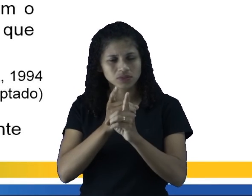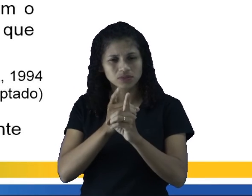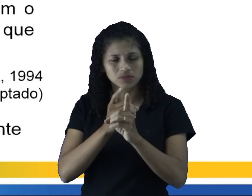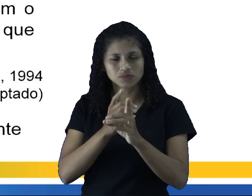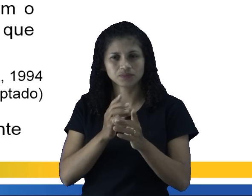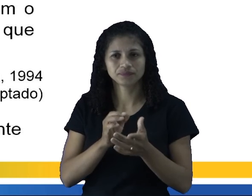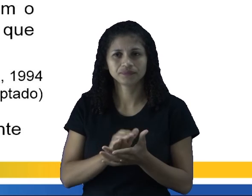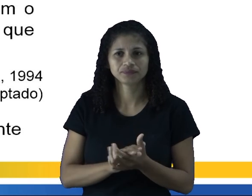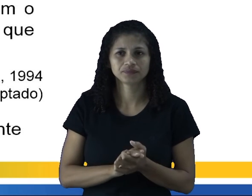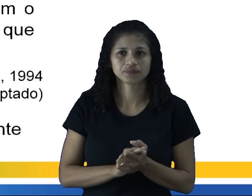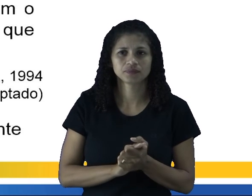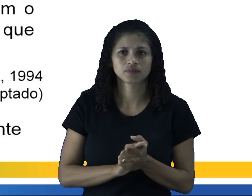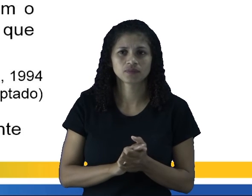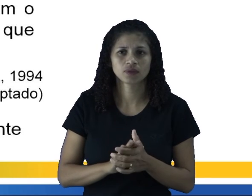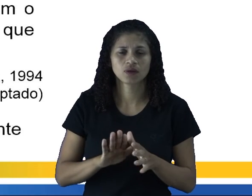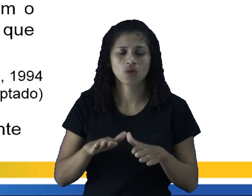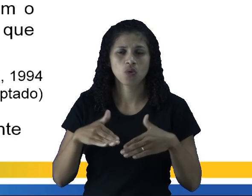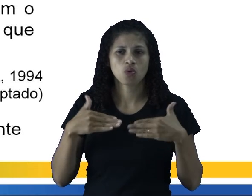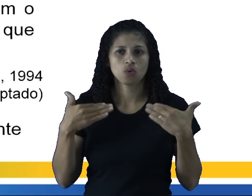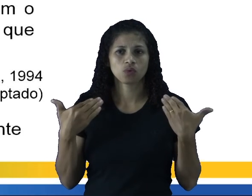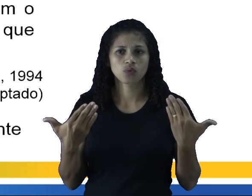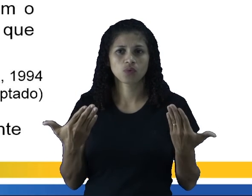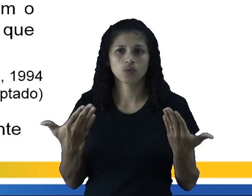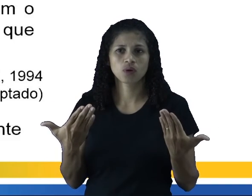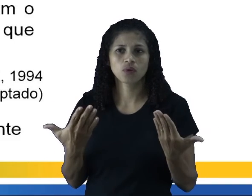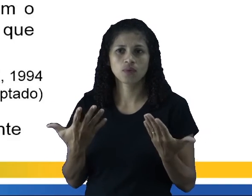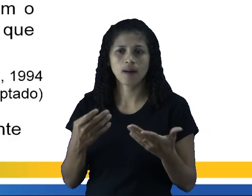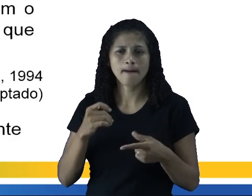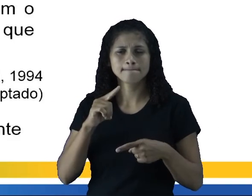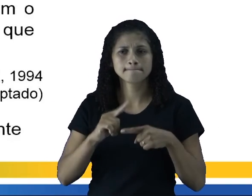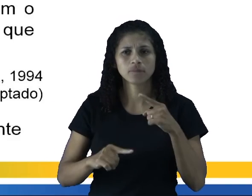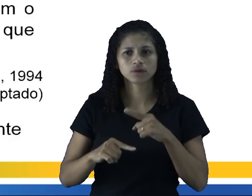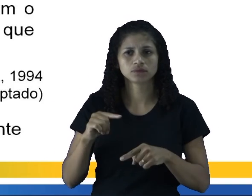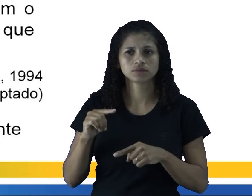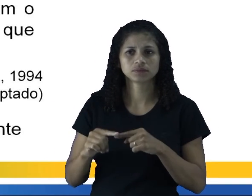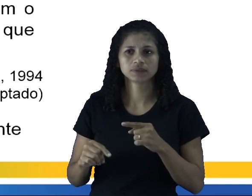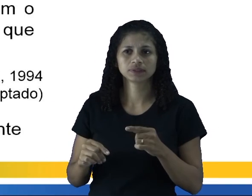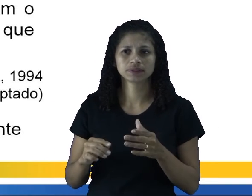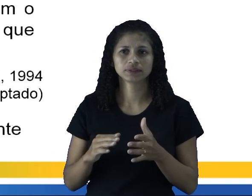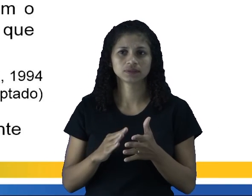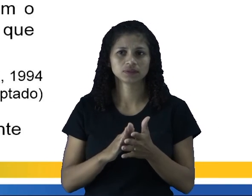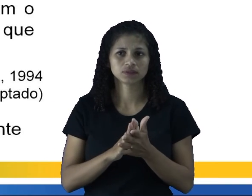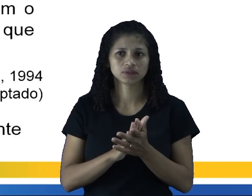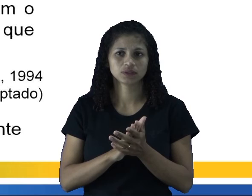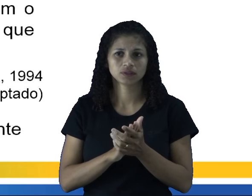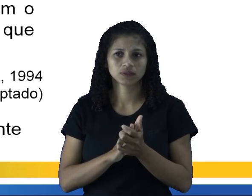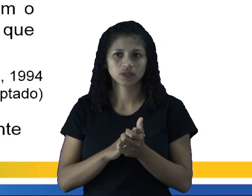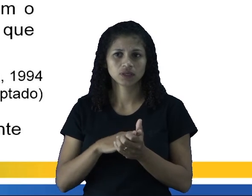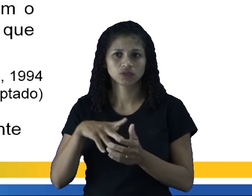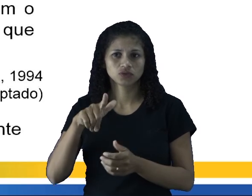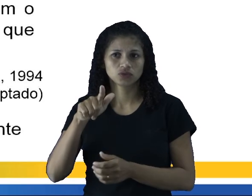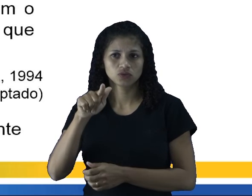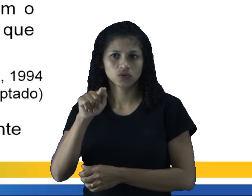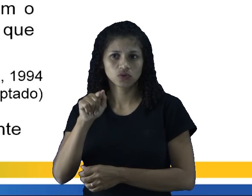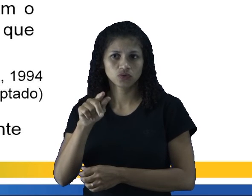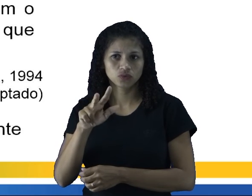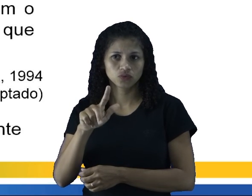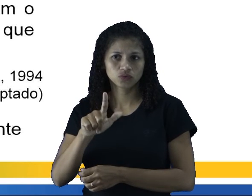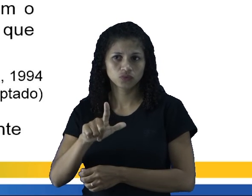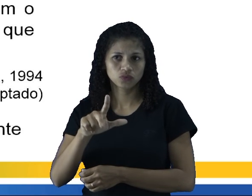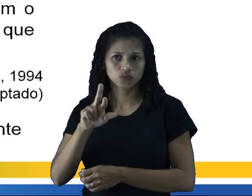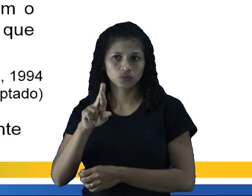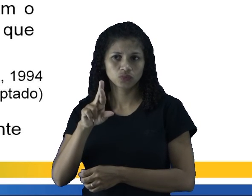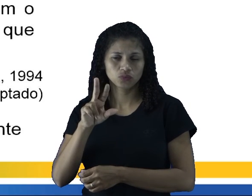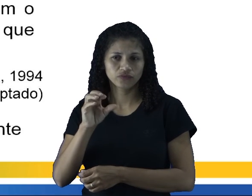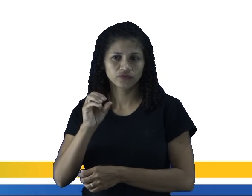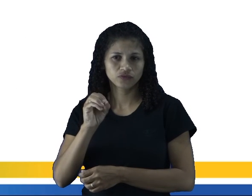essa introdução, qual que é a propriedade do flúor que vai justificar a sua escolha como reagente para tal processo